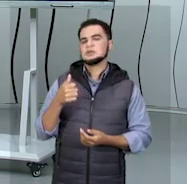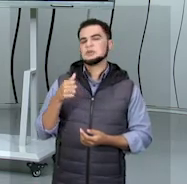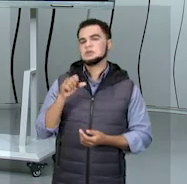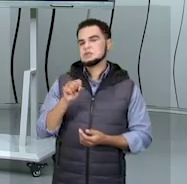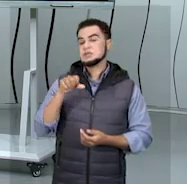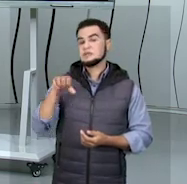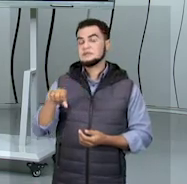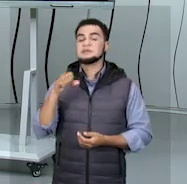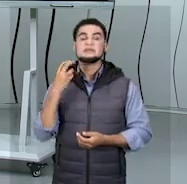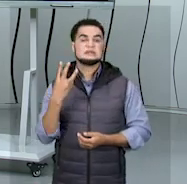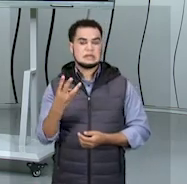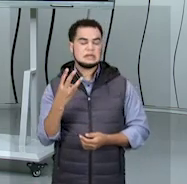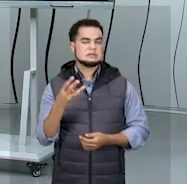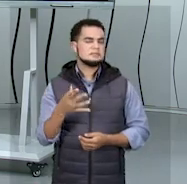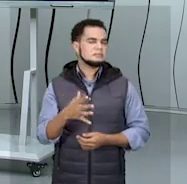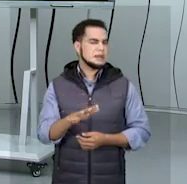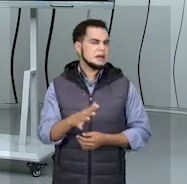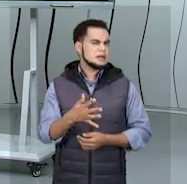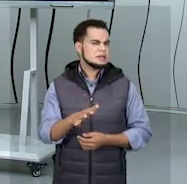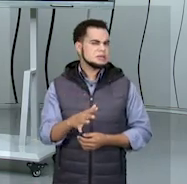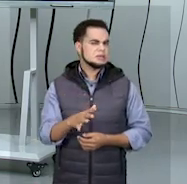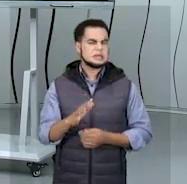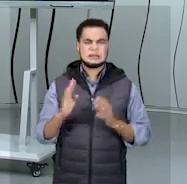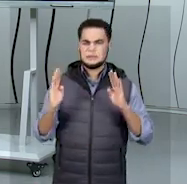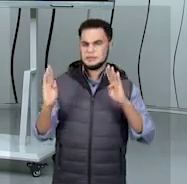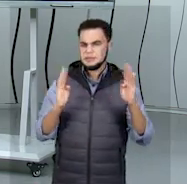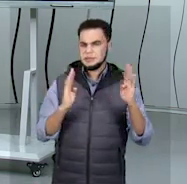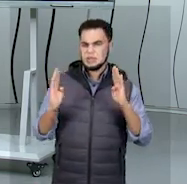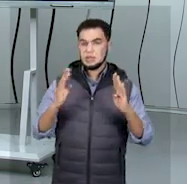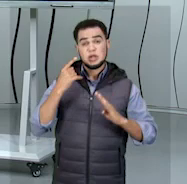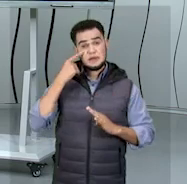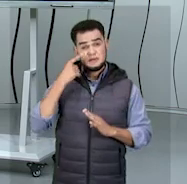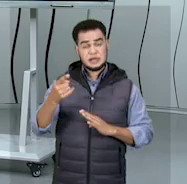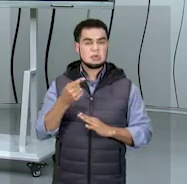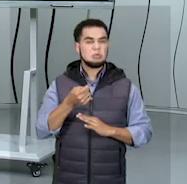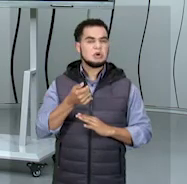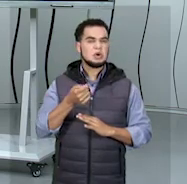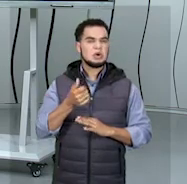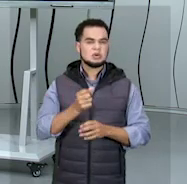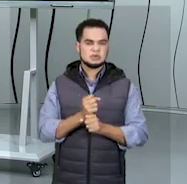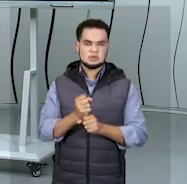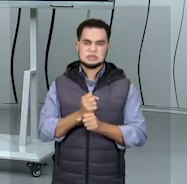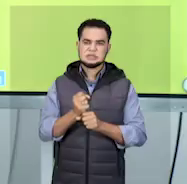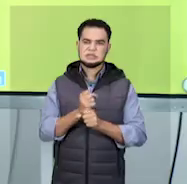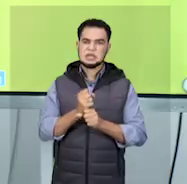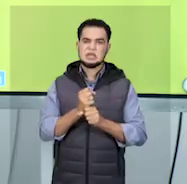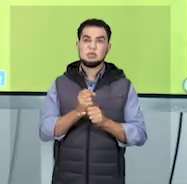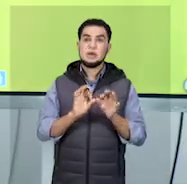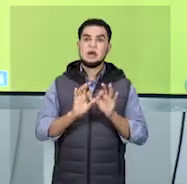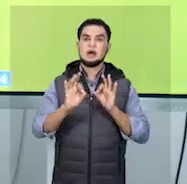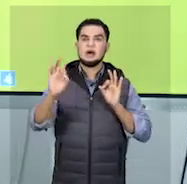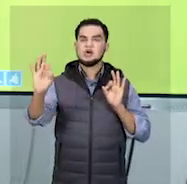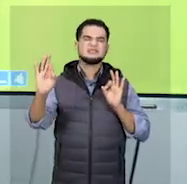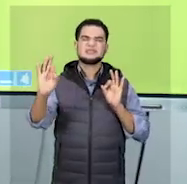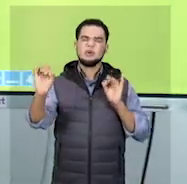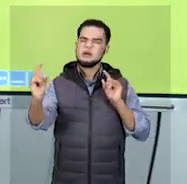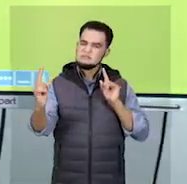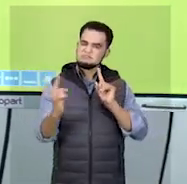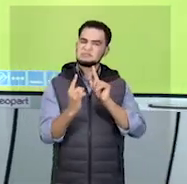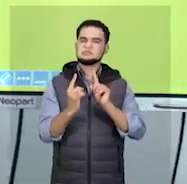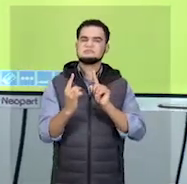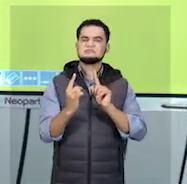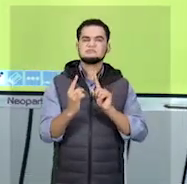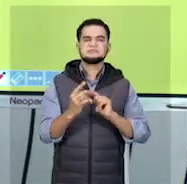1893. Então é mais ou menos neste período, vejam aí que são poucos anos, olha, não são tantos anos. Romantismo, por exemplo,